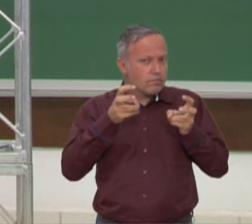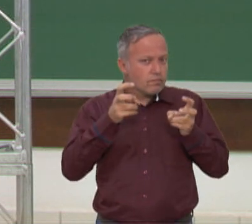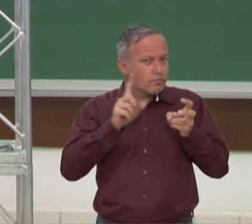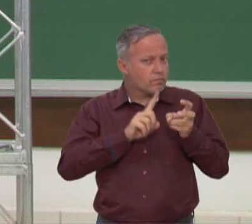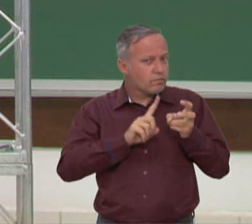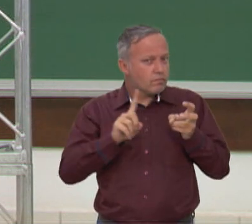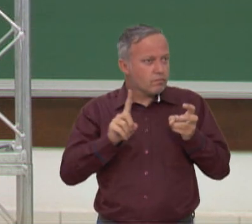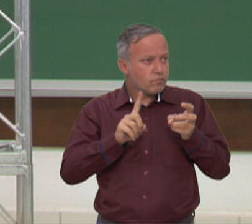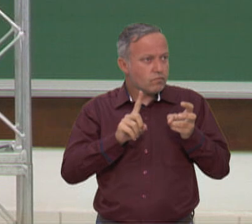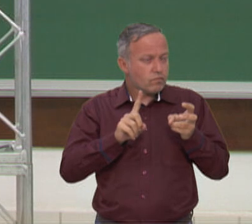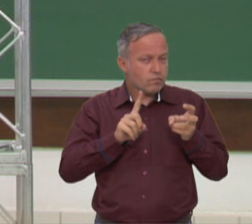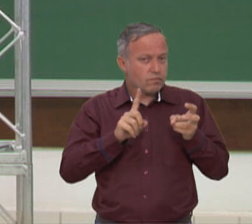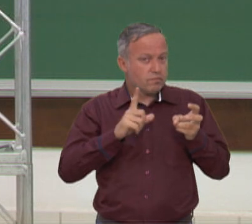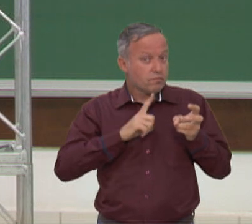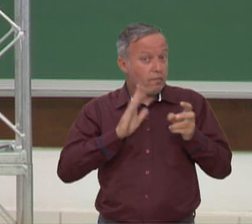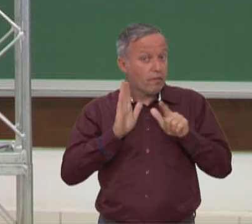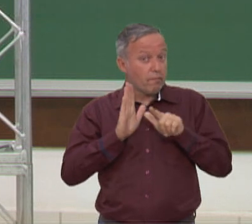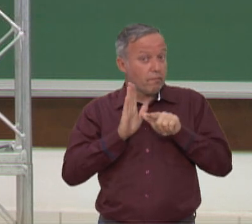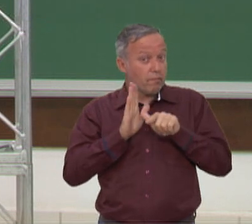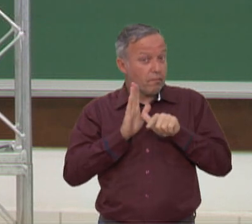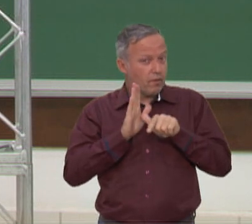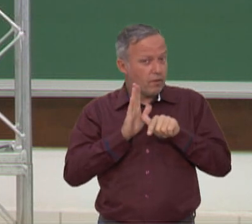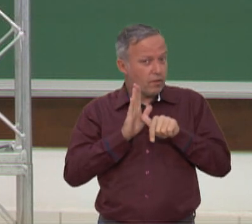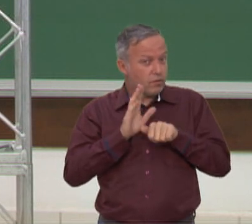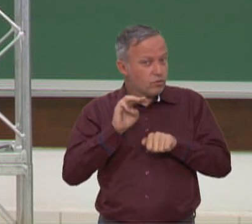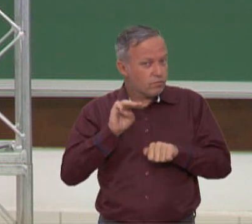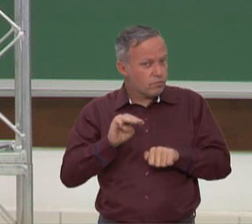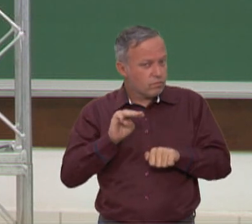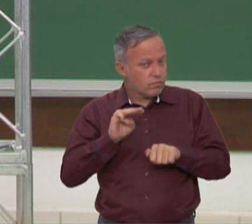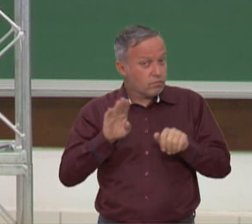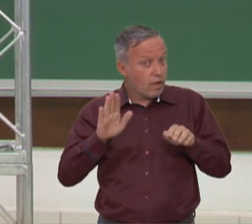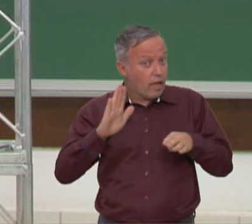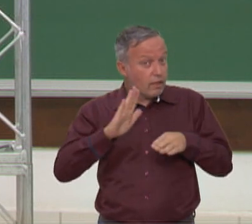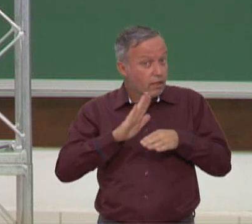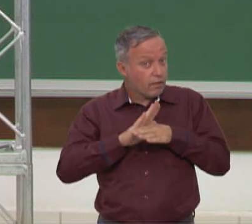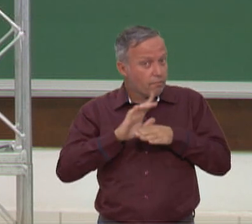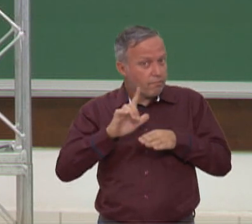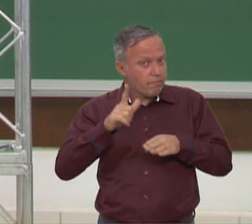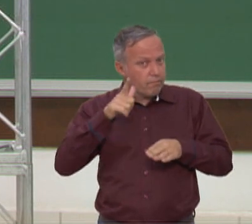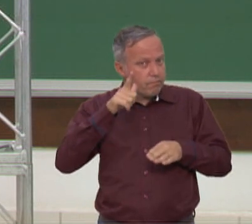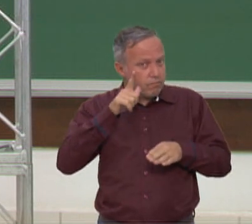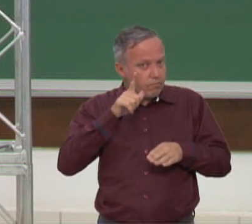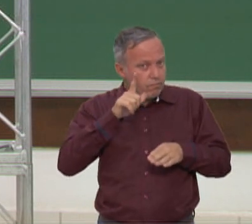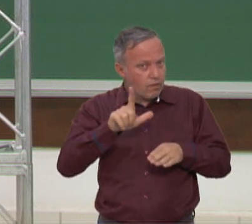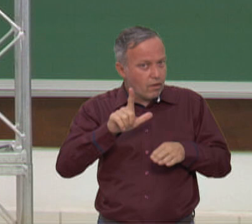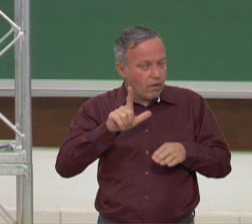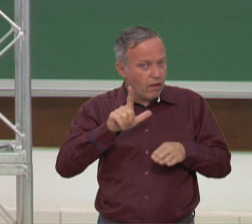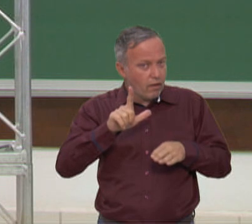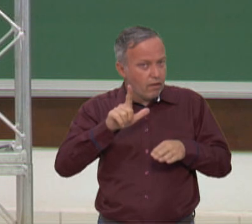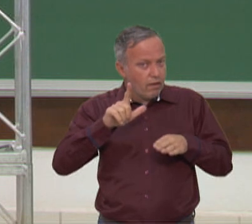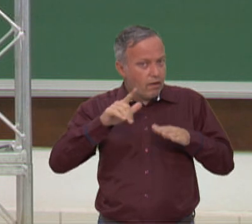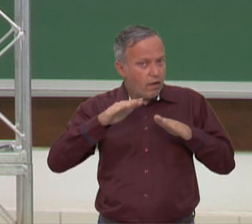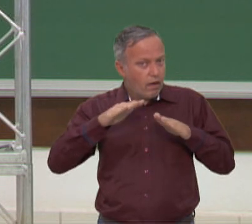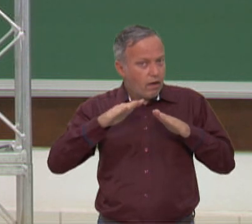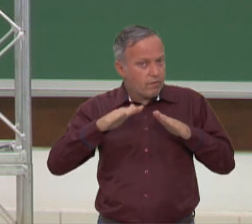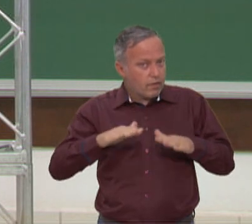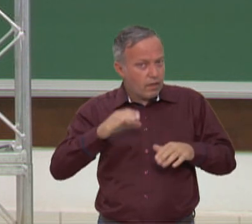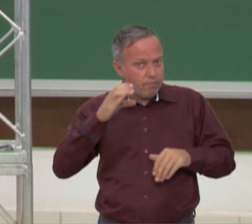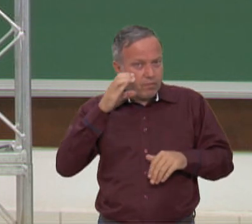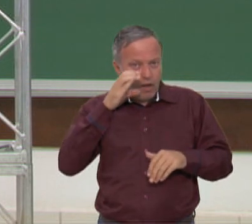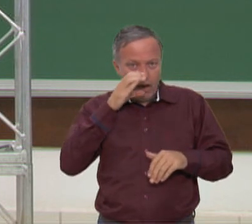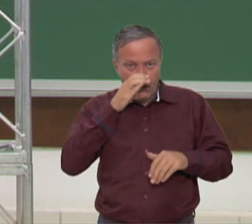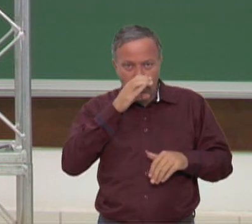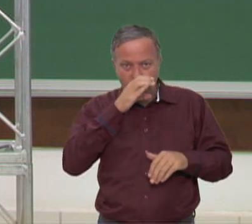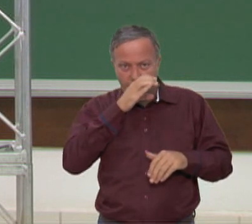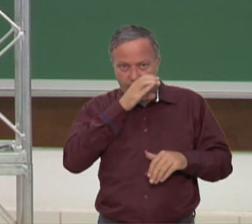que não. Então, vai demorar alguns minutos até que você consiga consolidar a ideia do calor que tem uma